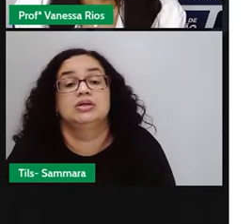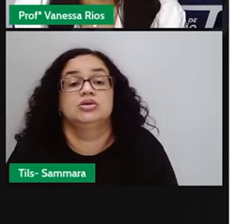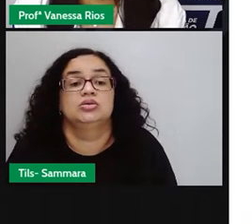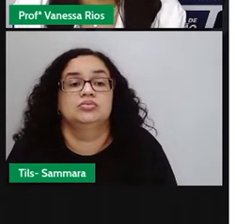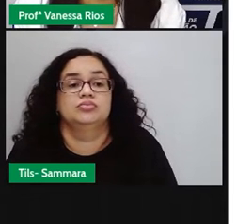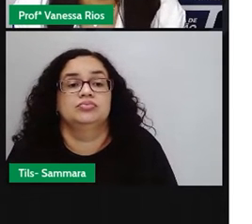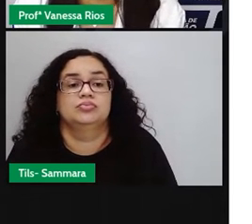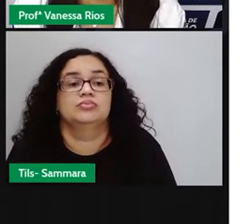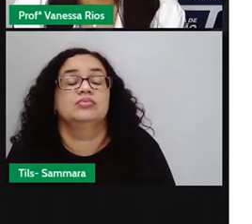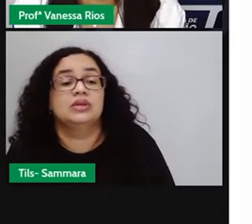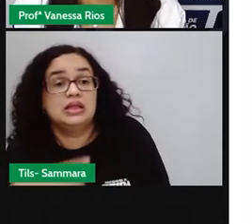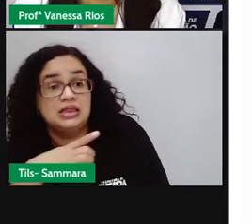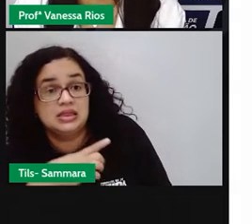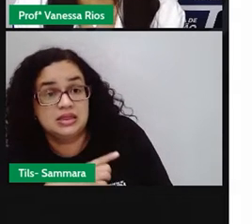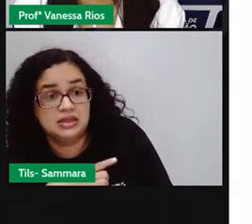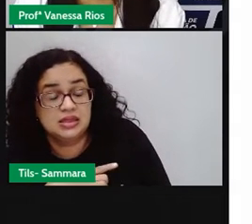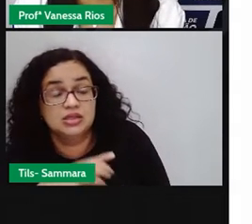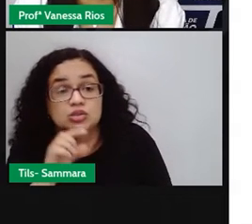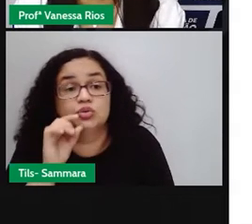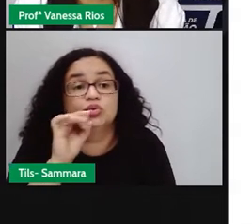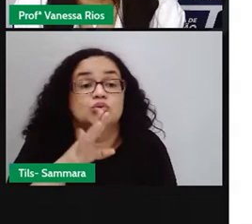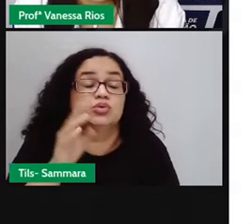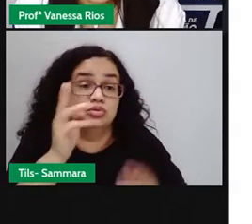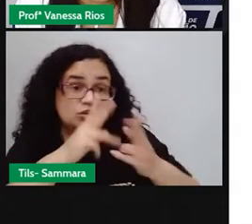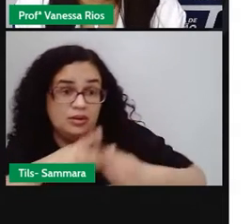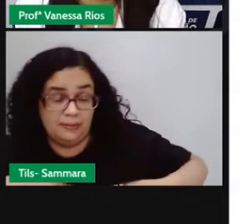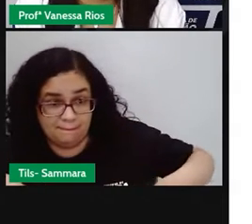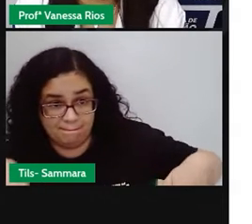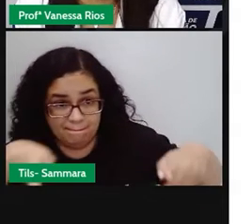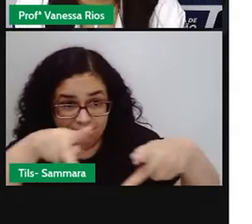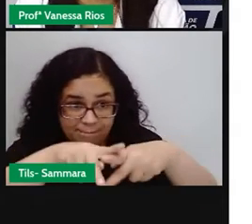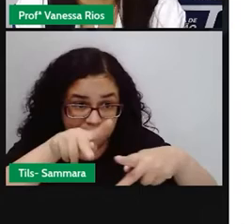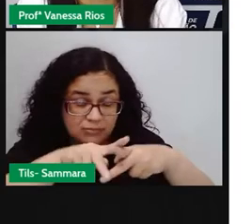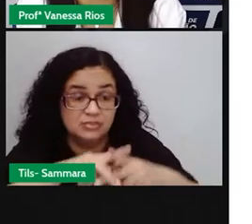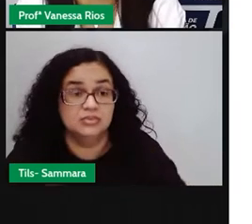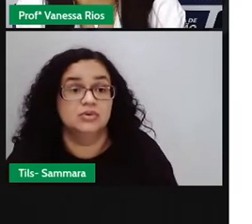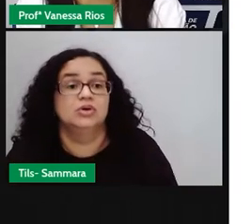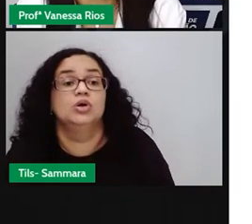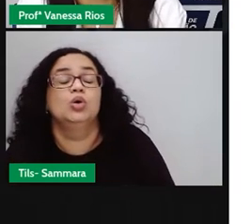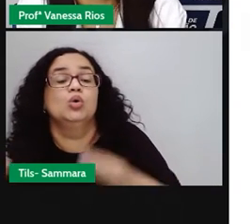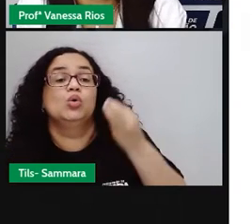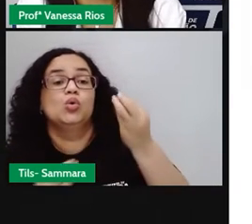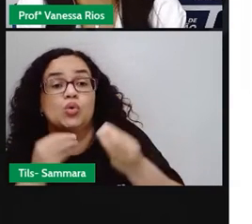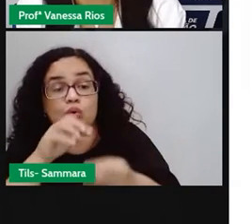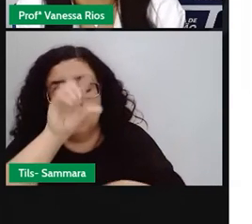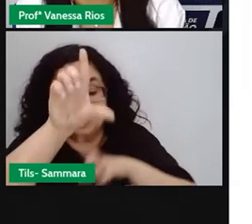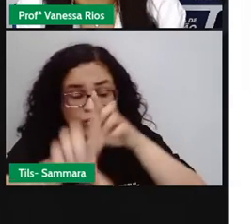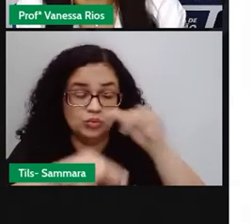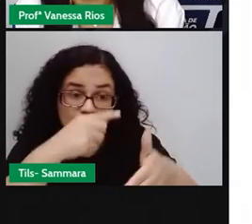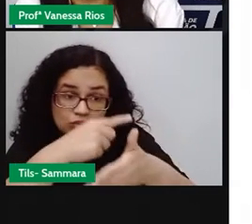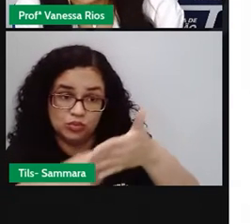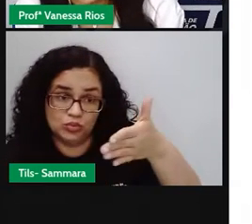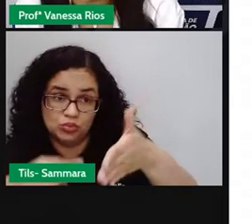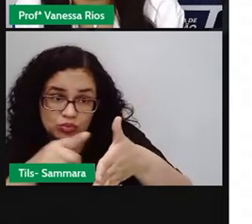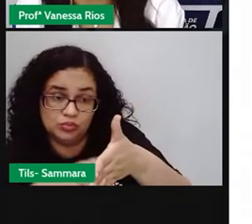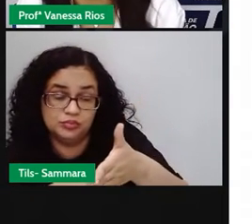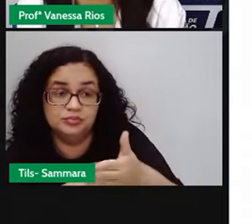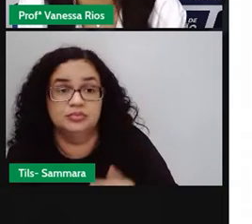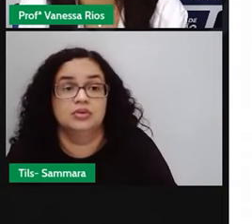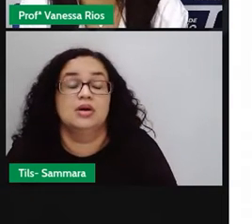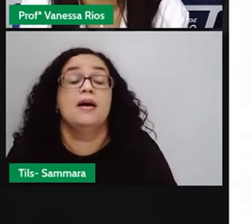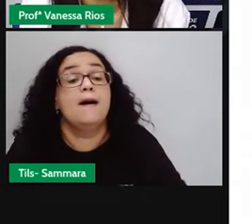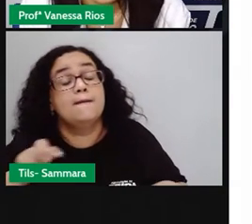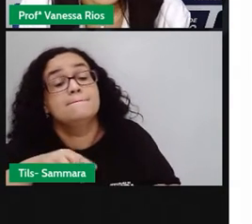indireta, né? Quem vai decidir não é o povo em relação, assim, decidir de forma direta, ir lá e fazer as suas escolhas, mas